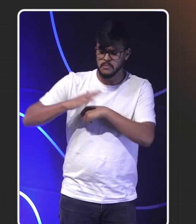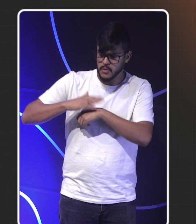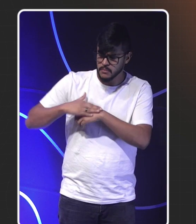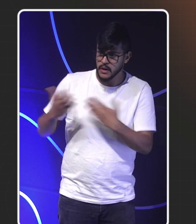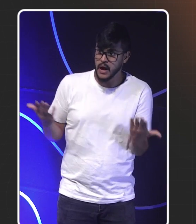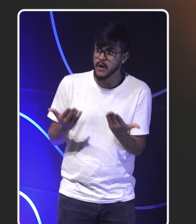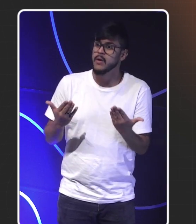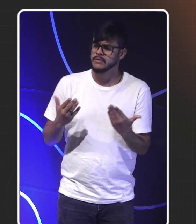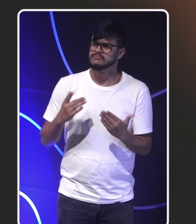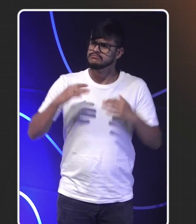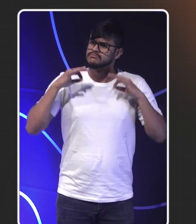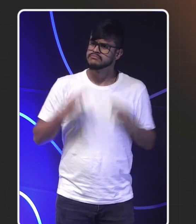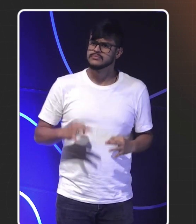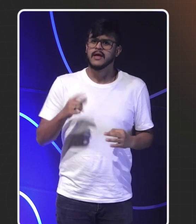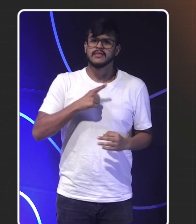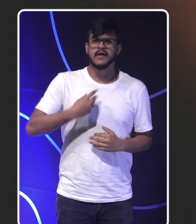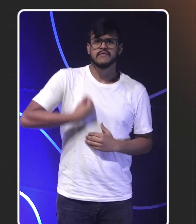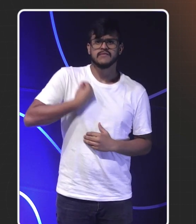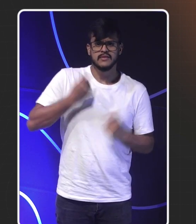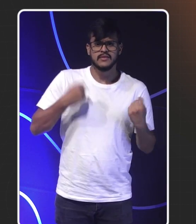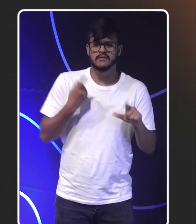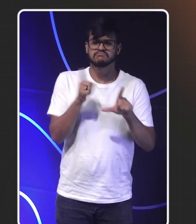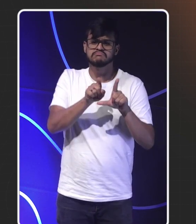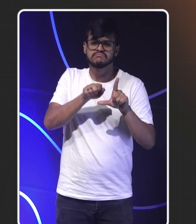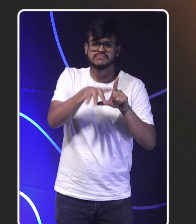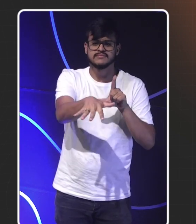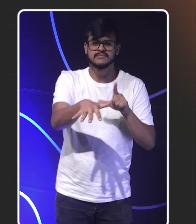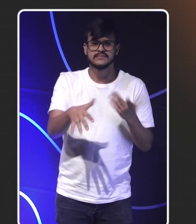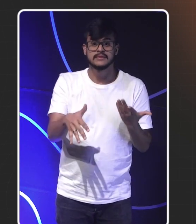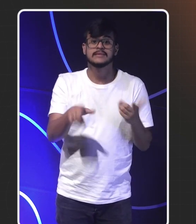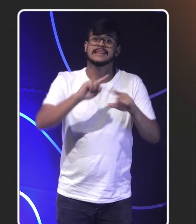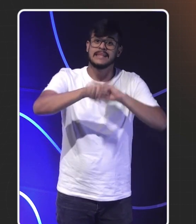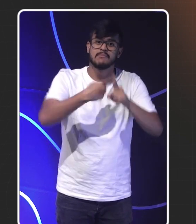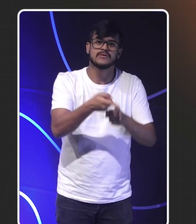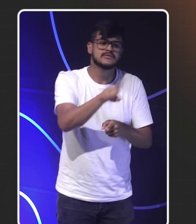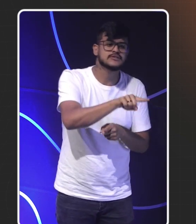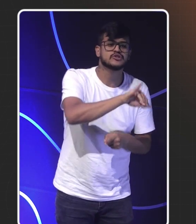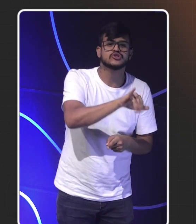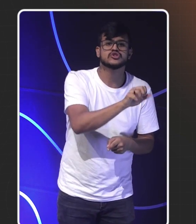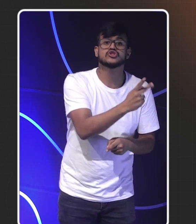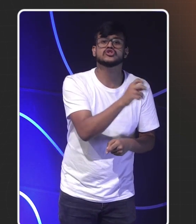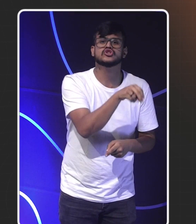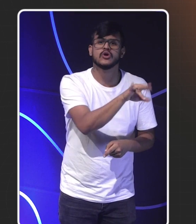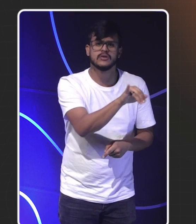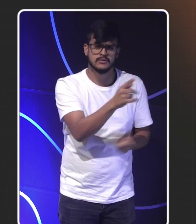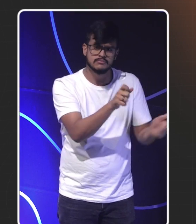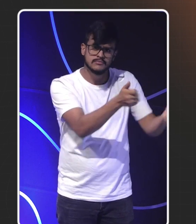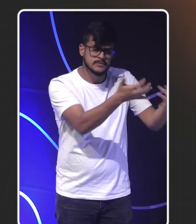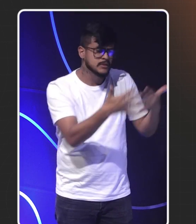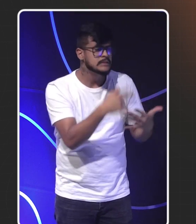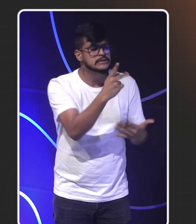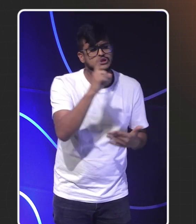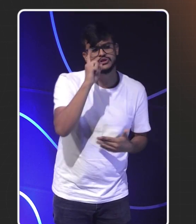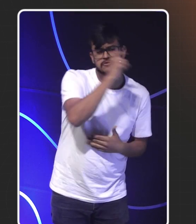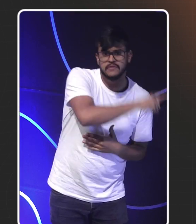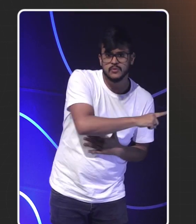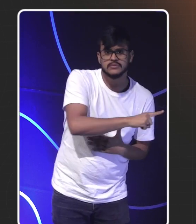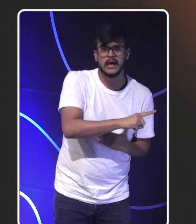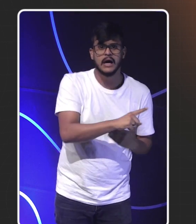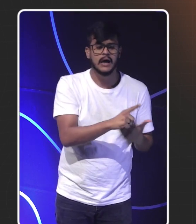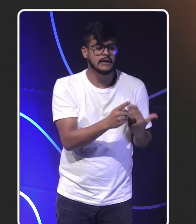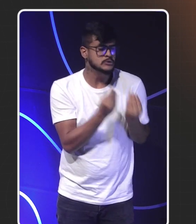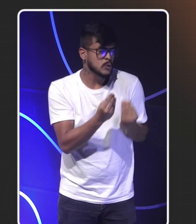de hoje já viver do conteúdo dela, e depois queria que o Johnny fizesse um contraponto de quais as dificuldades que ele tem, né, para ainda viver